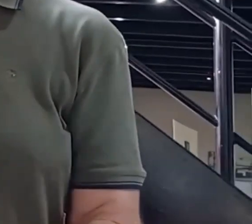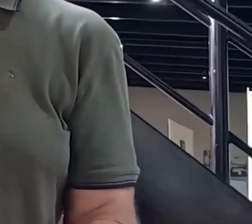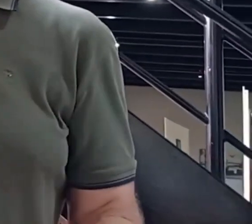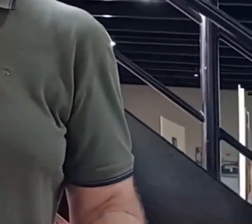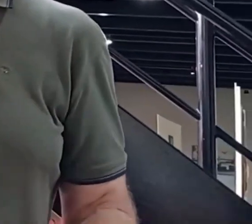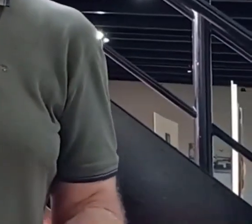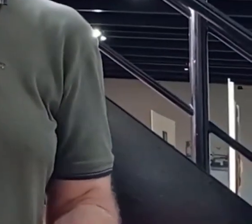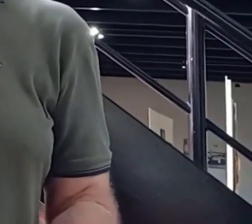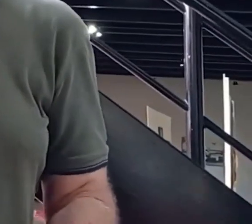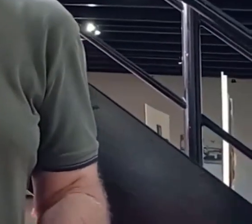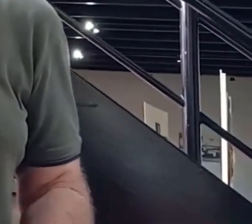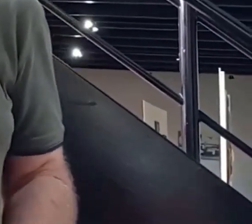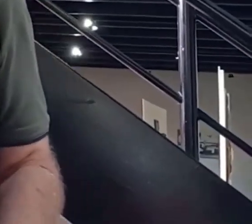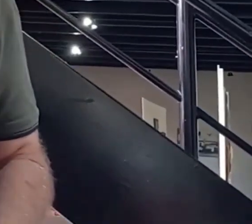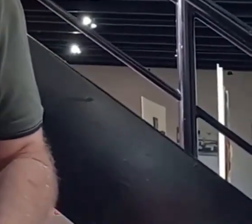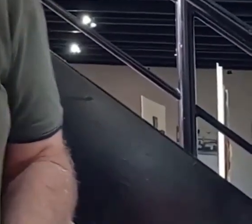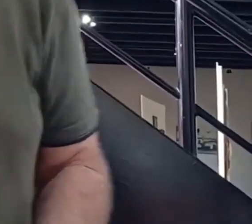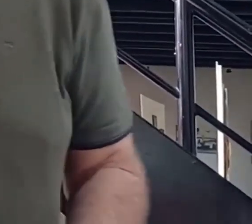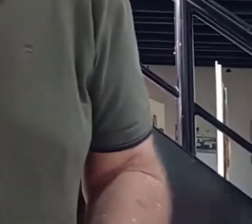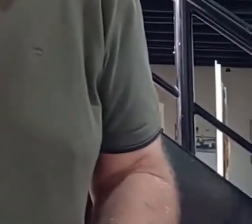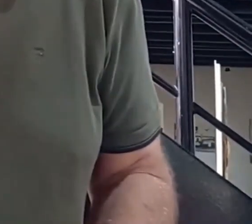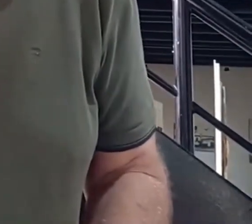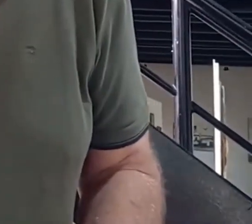você gostar daquilo que você está fazendo